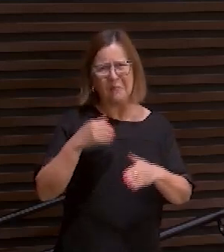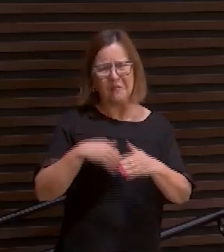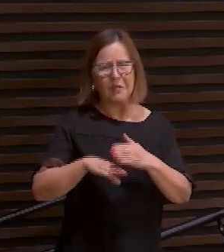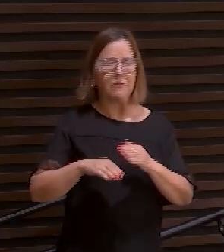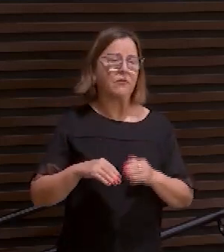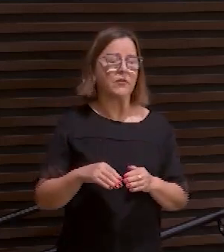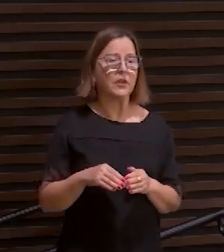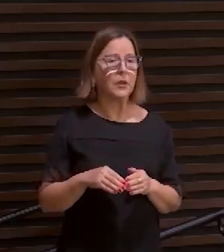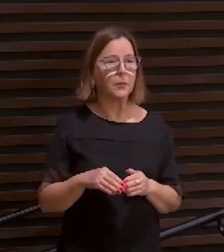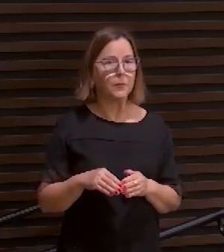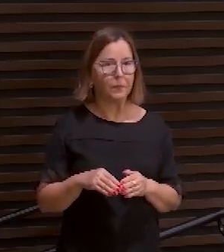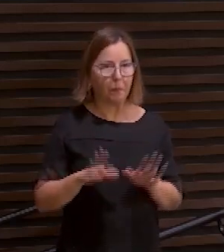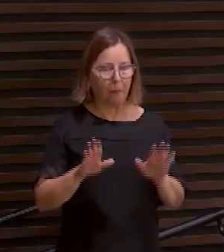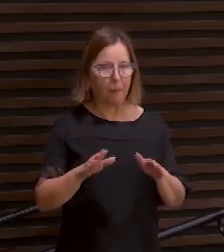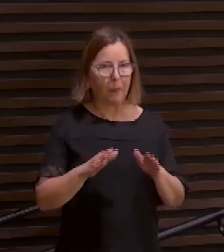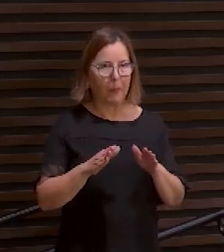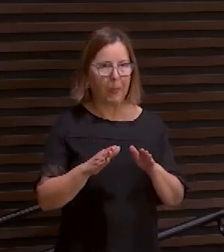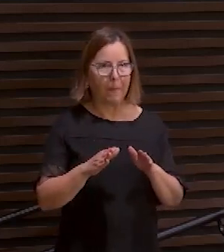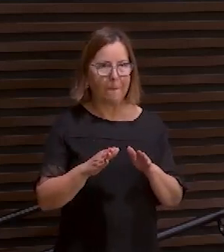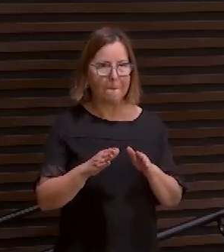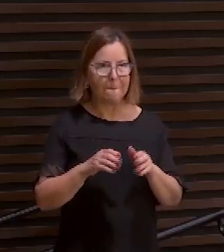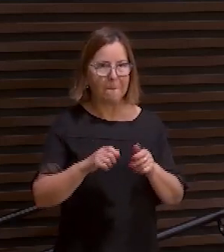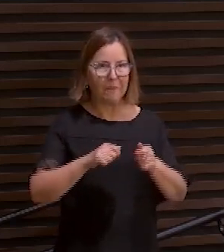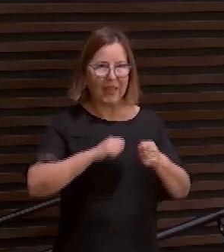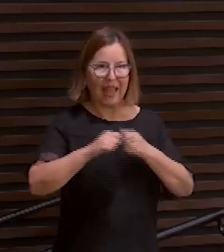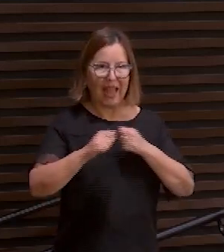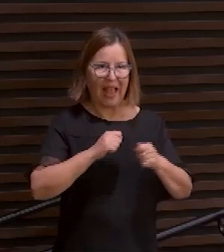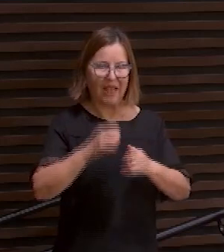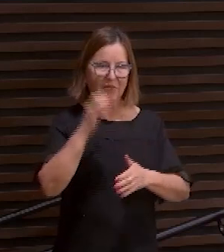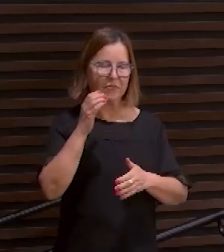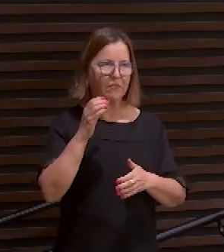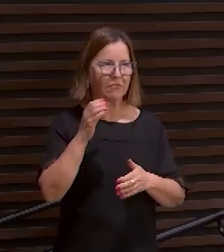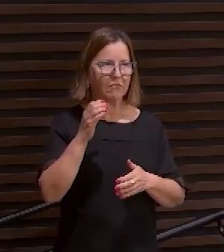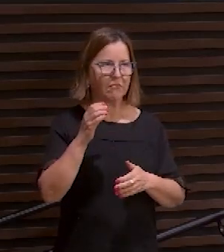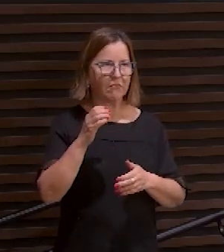que você abrisse a sua Bíblia aí em Atos capítulo